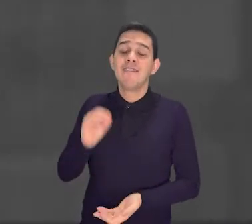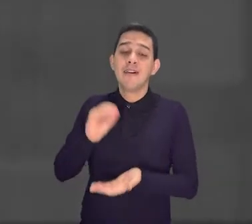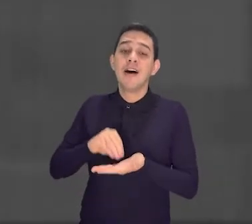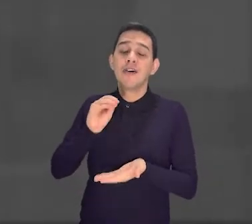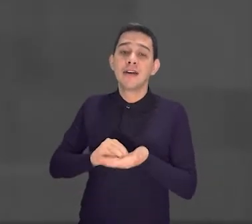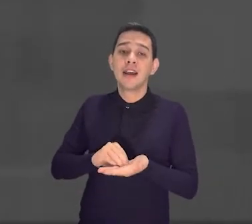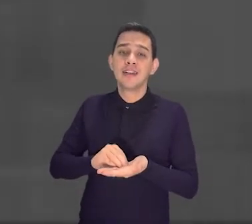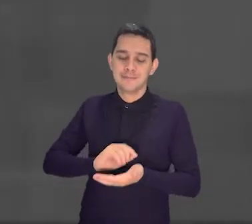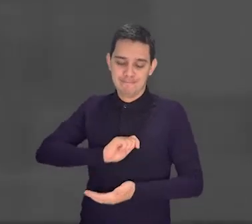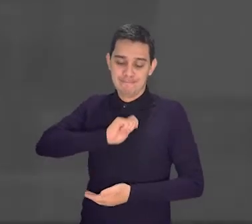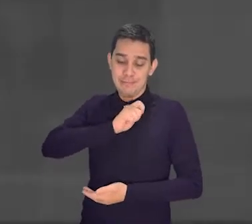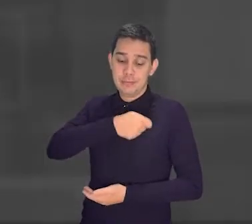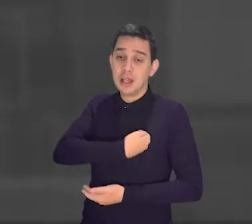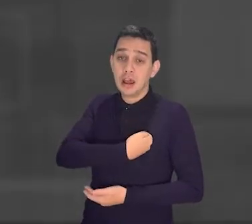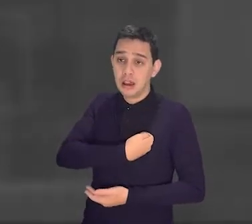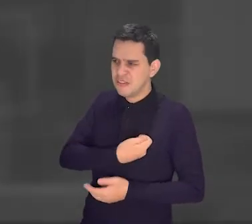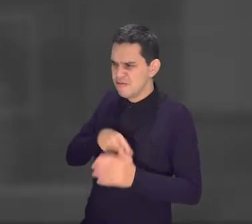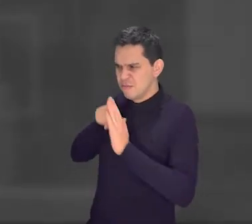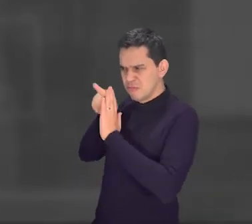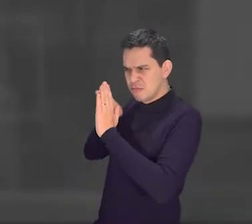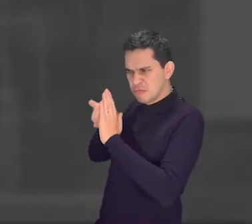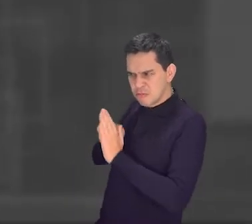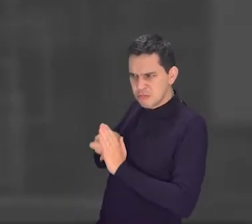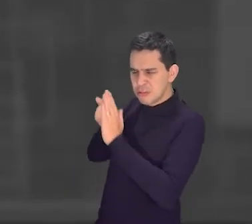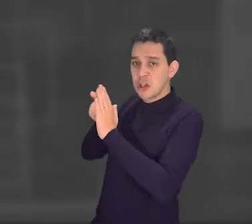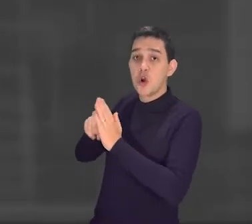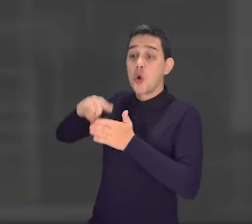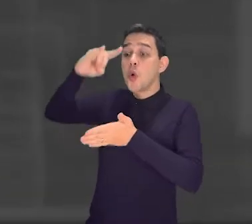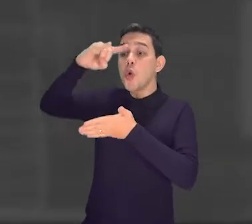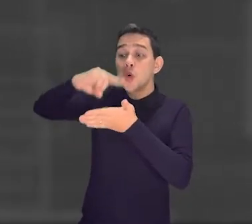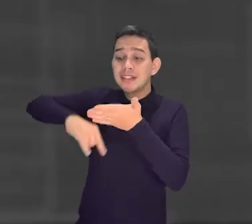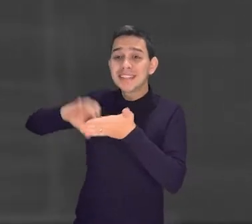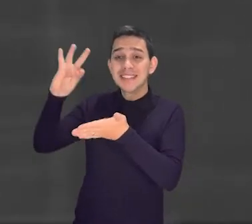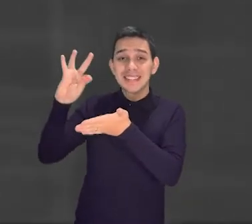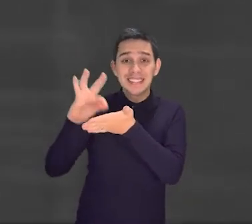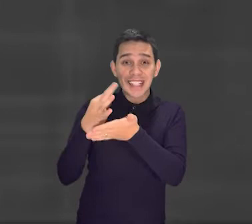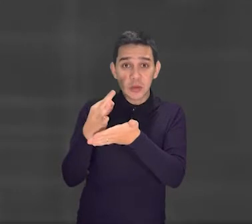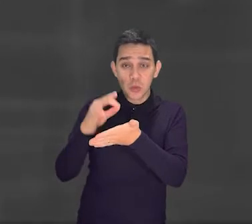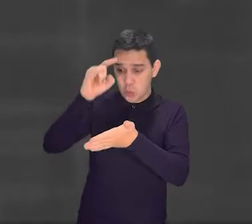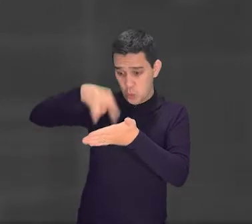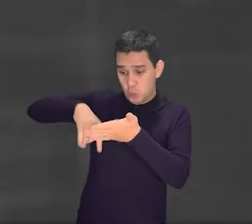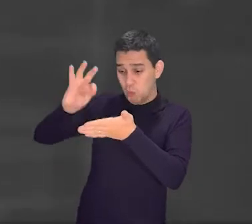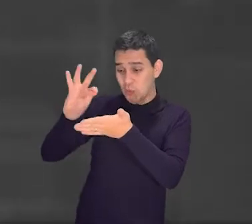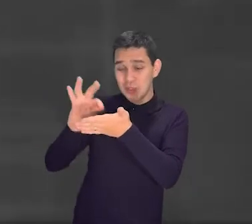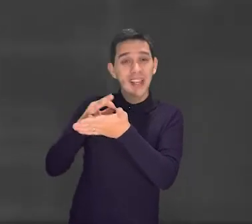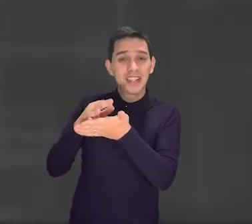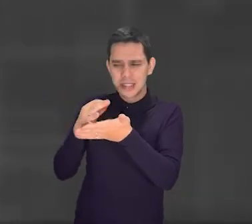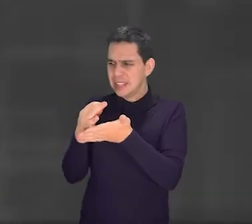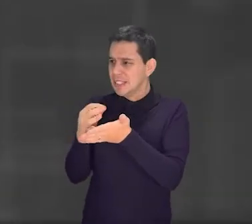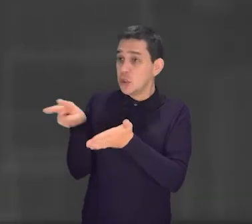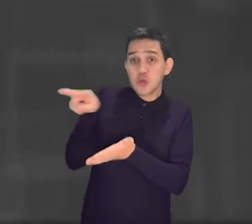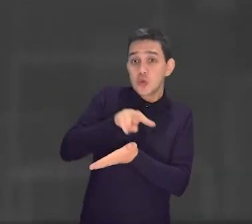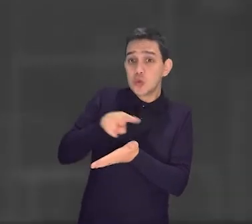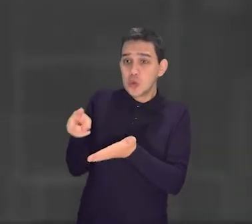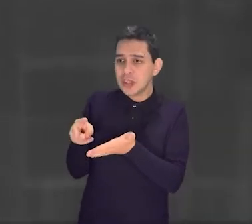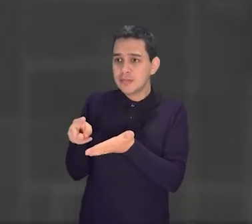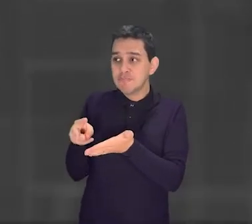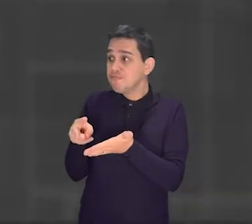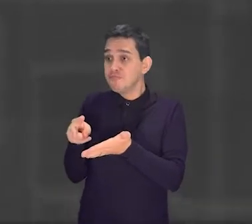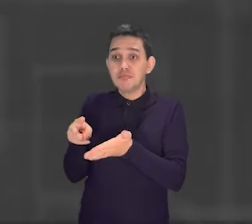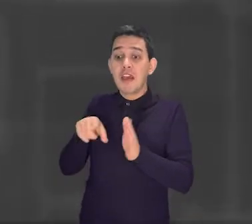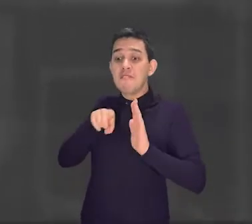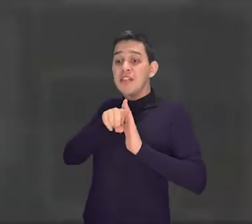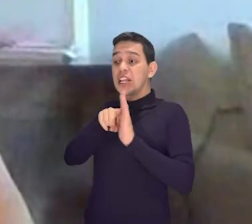na fiscalização do cumprimento desse contrato. Que o contratante, no caso o poder público,